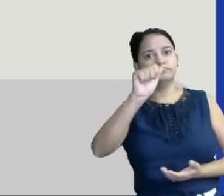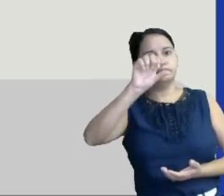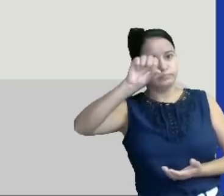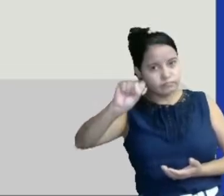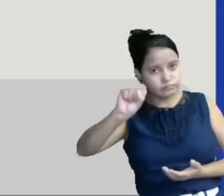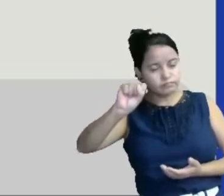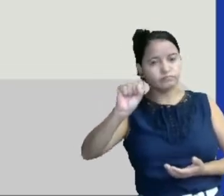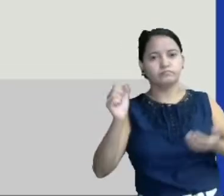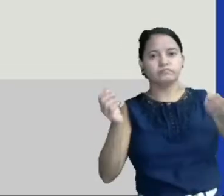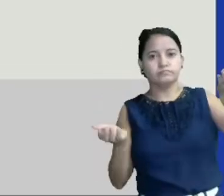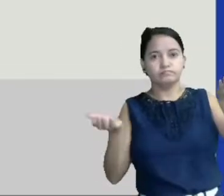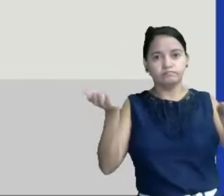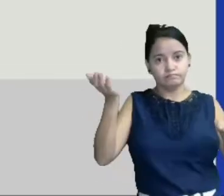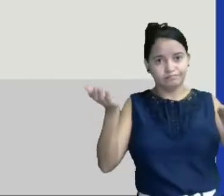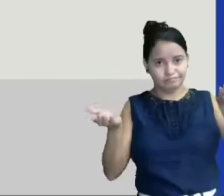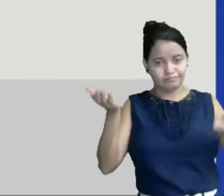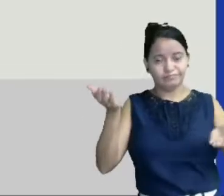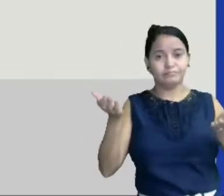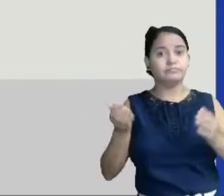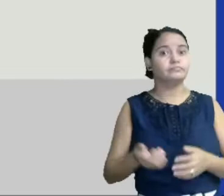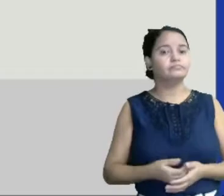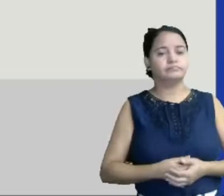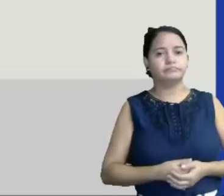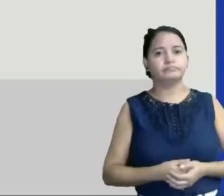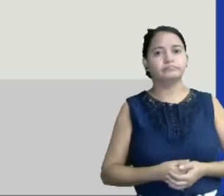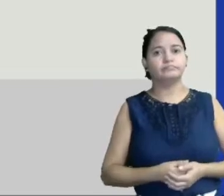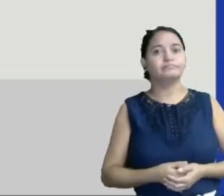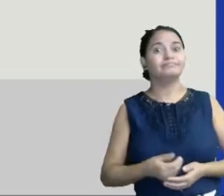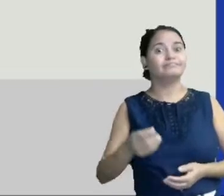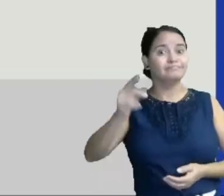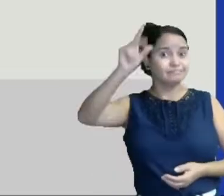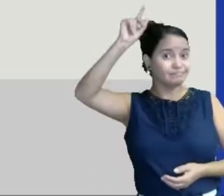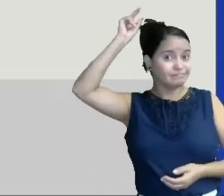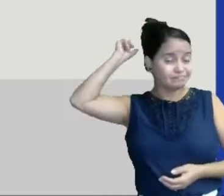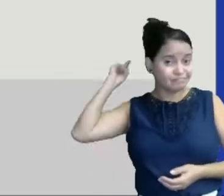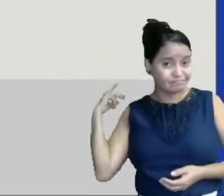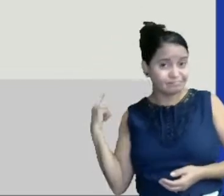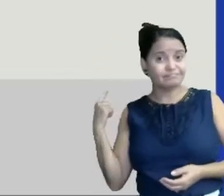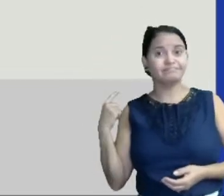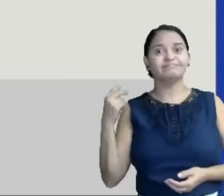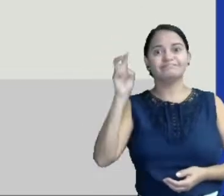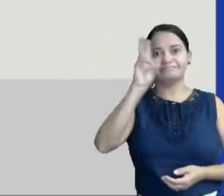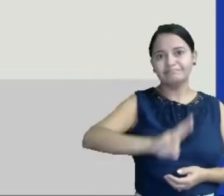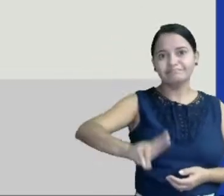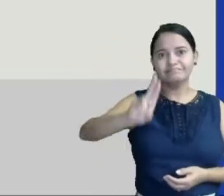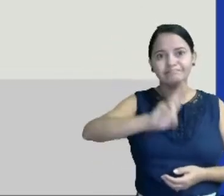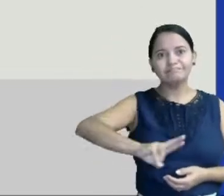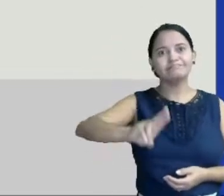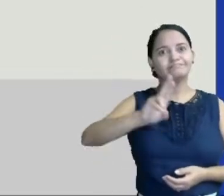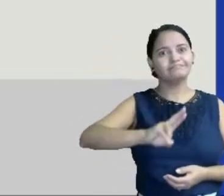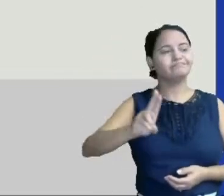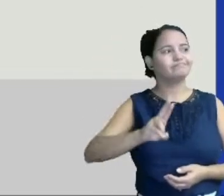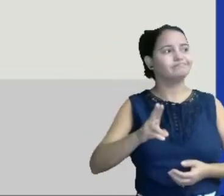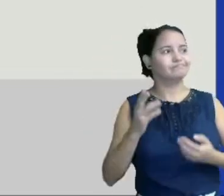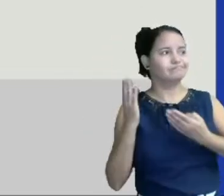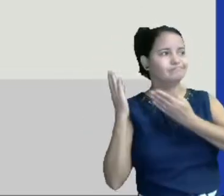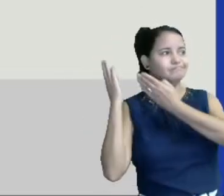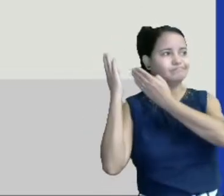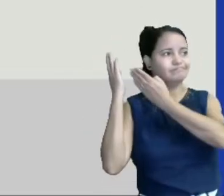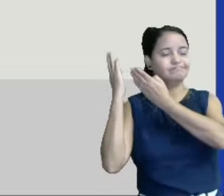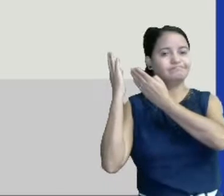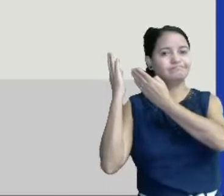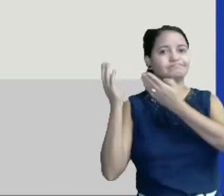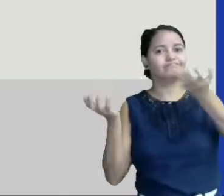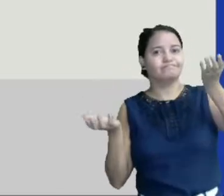balanças digitais para saber o peso de alguma coisa se utilizava o balanças de dois pratos atualmente essas